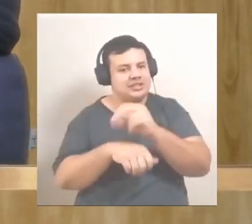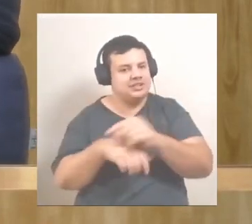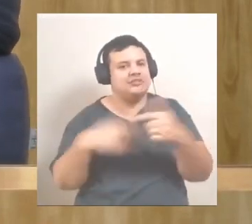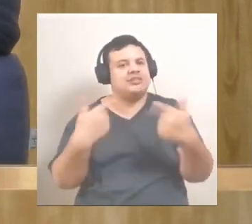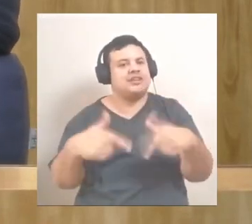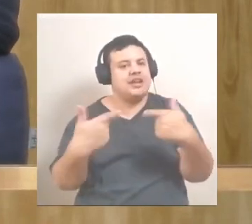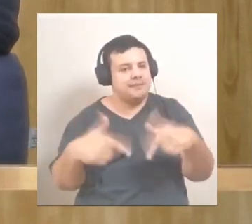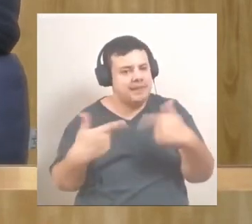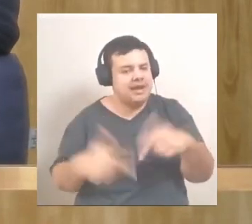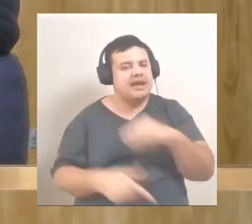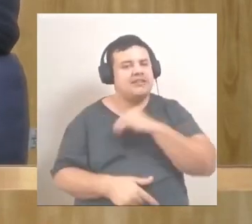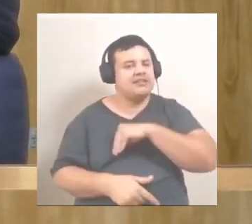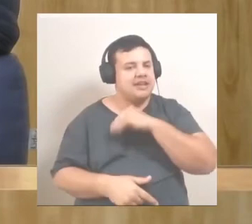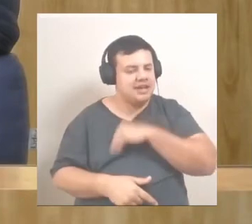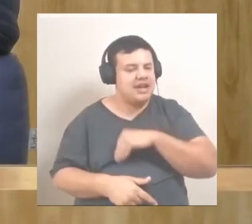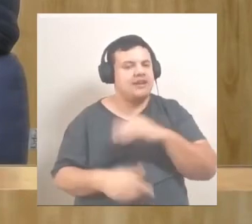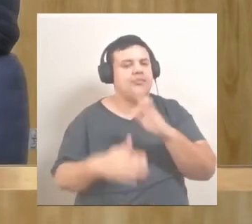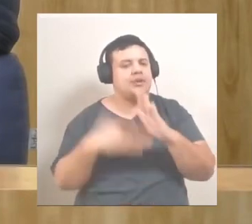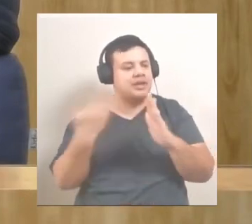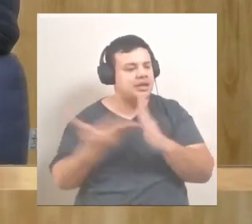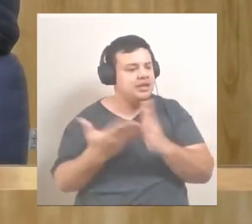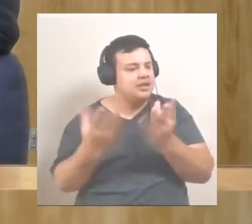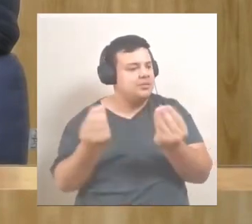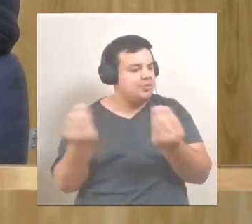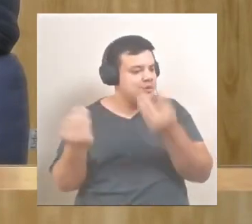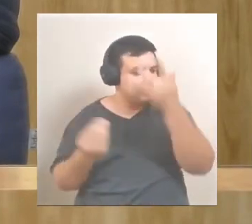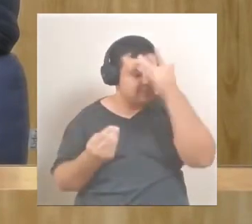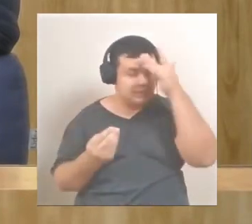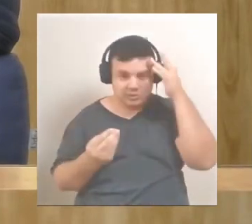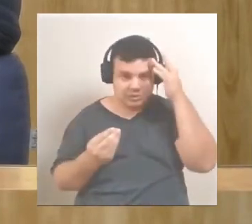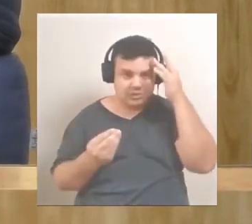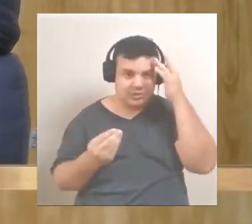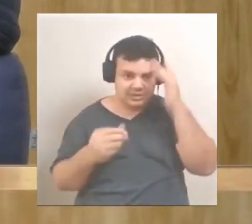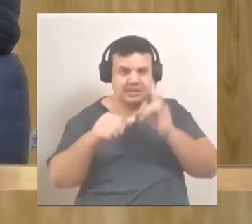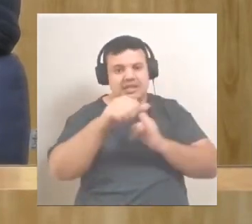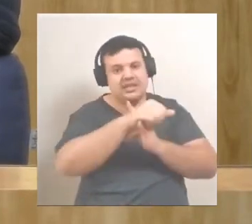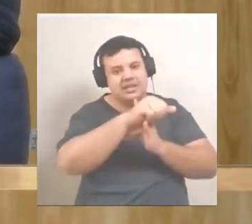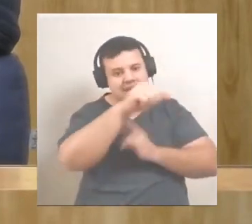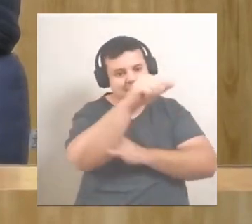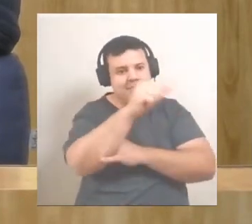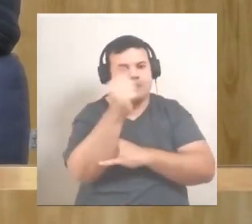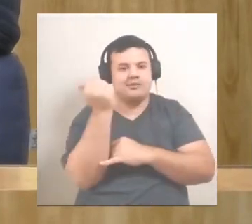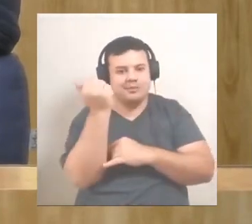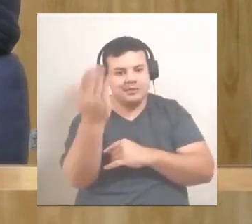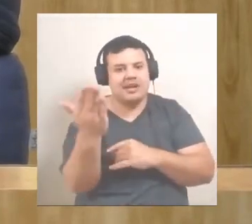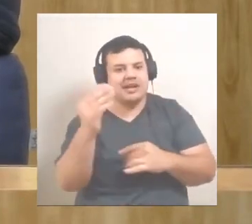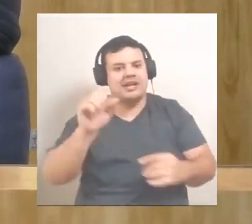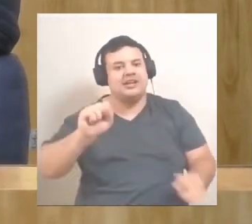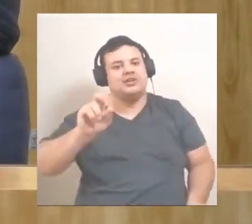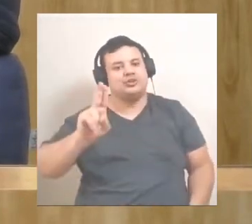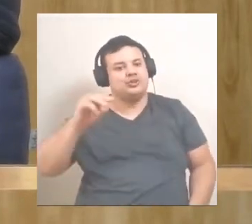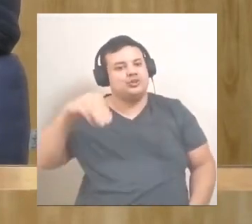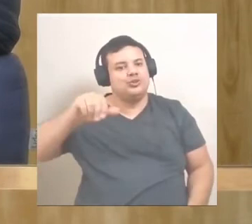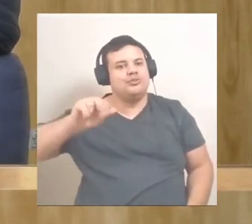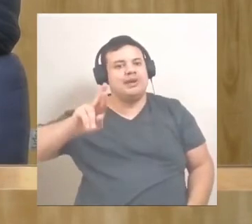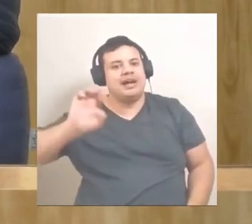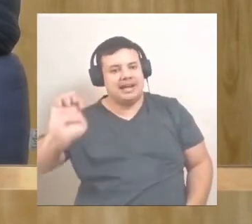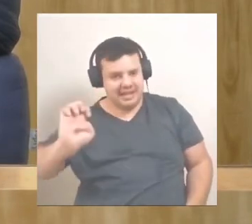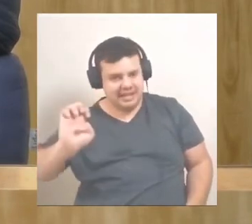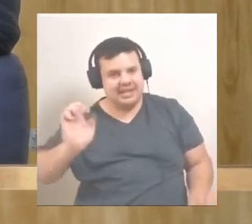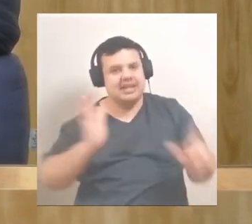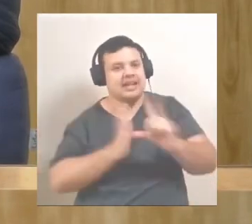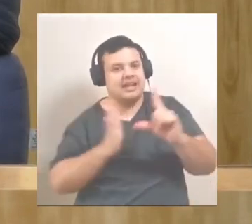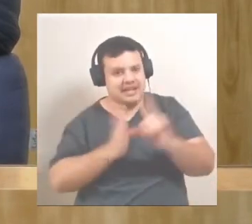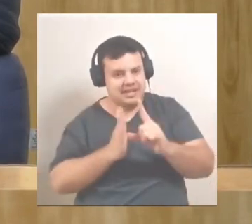renda para tanta gente. E olha, atravessaram a ponte, estão lá na Avenida Sumaré também. Para quem não sabe, a padaria da